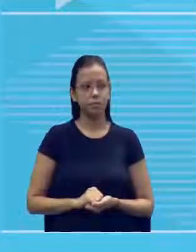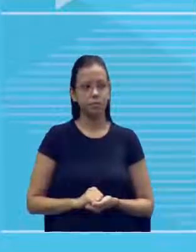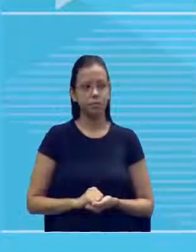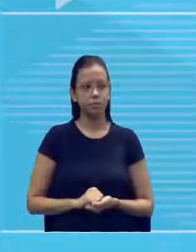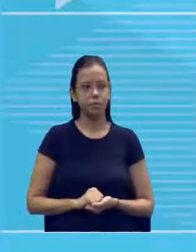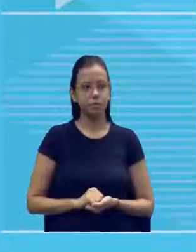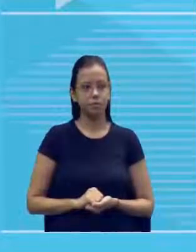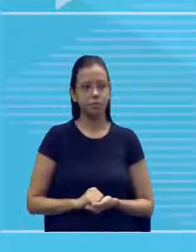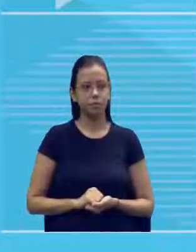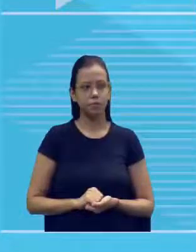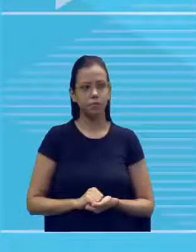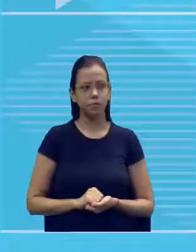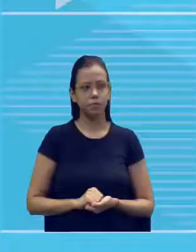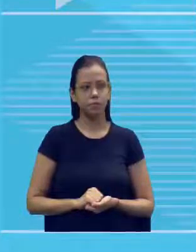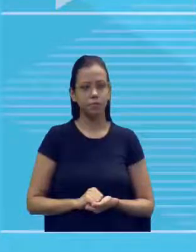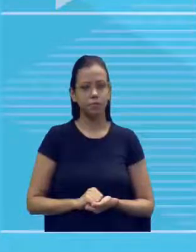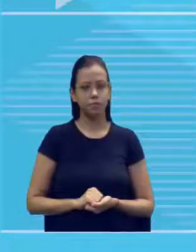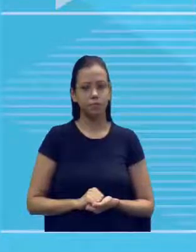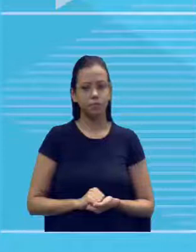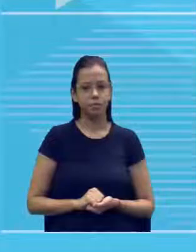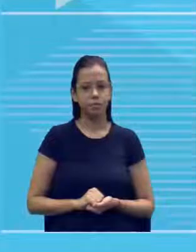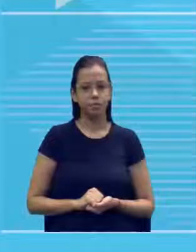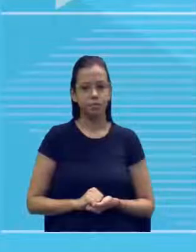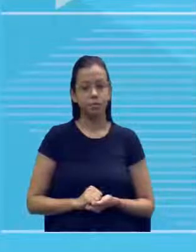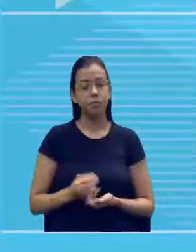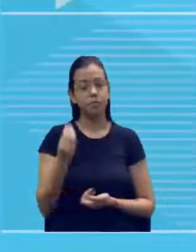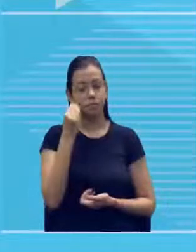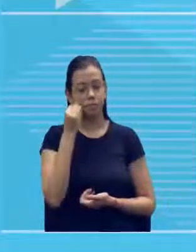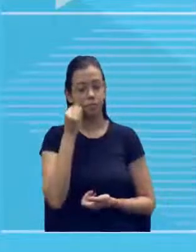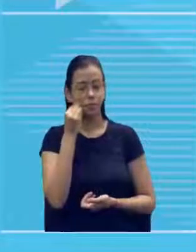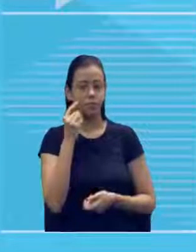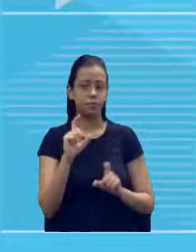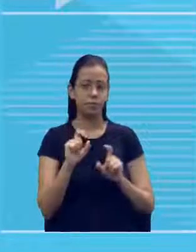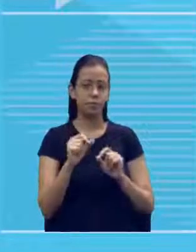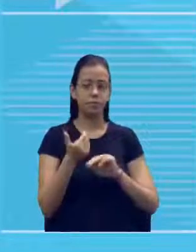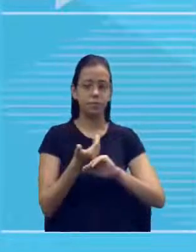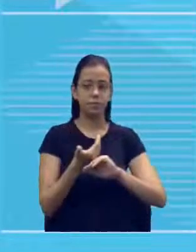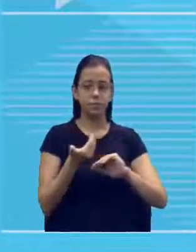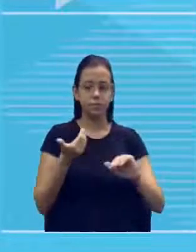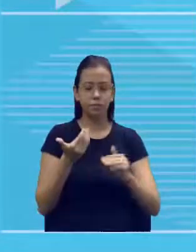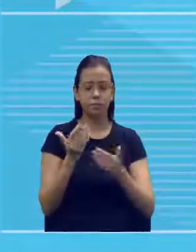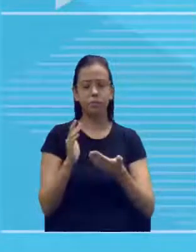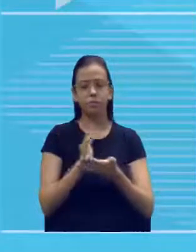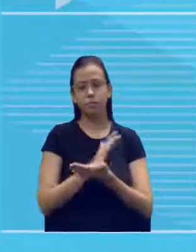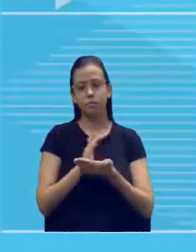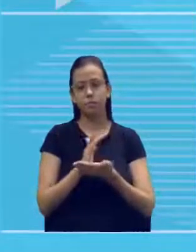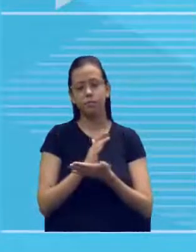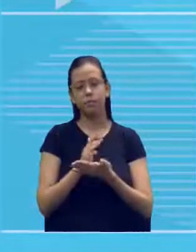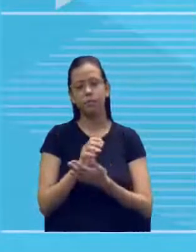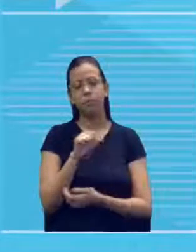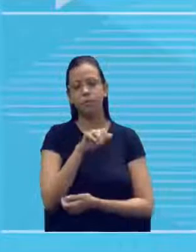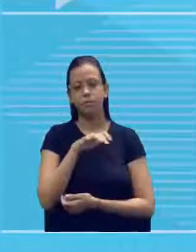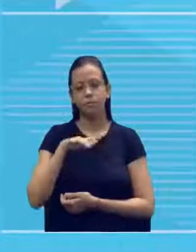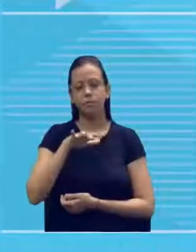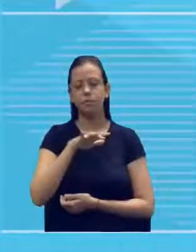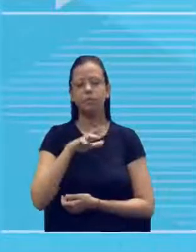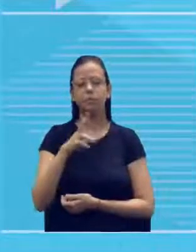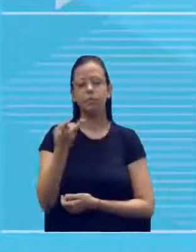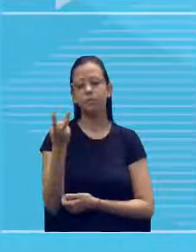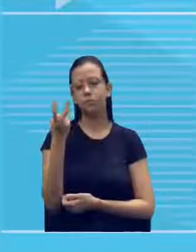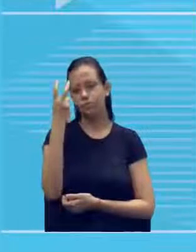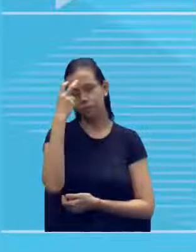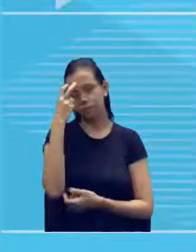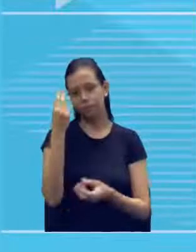Elas procuram aí meio que se afastar de algumas situações culturais como